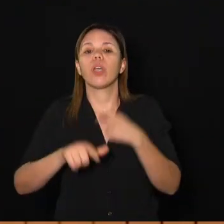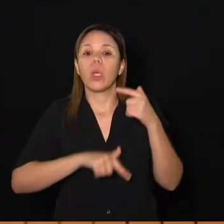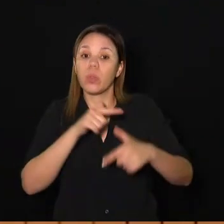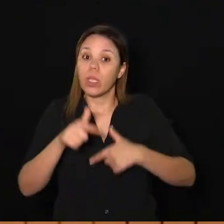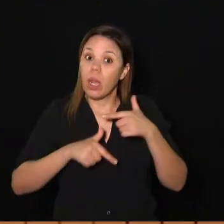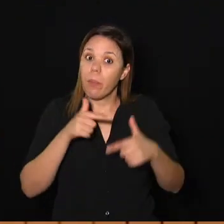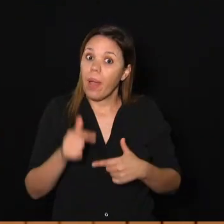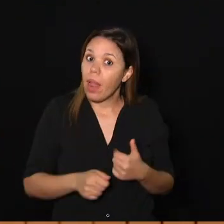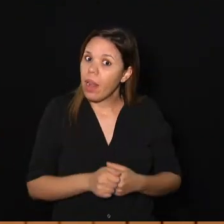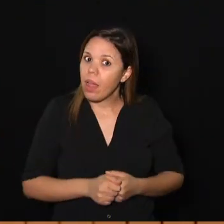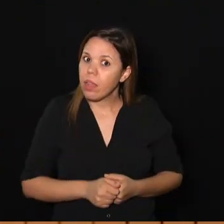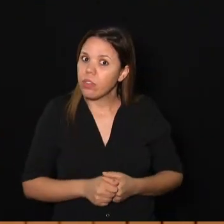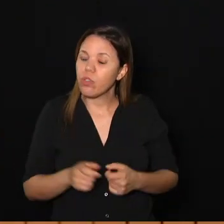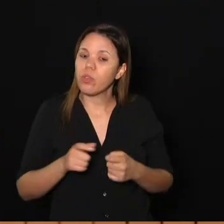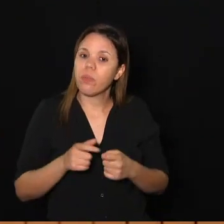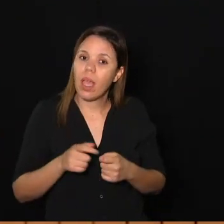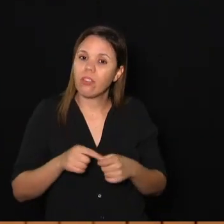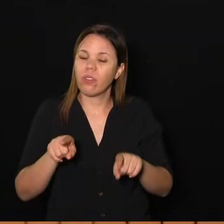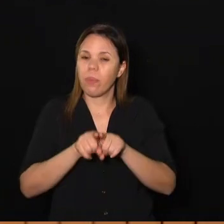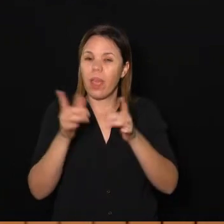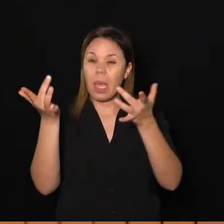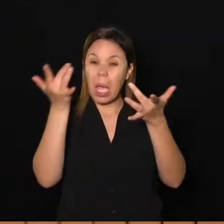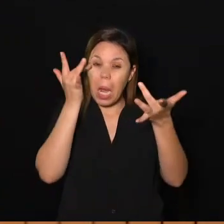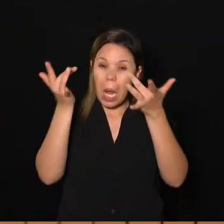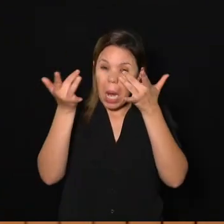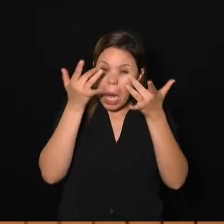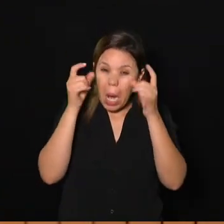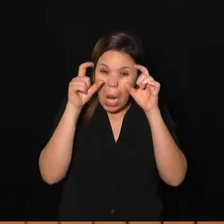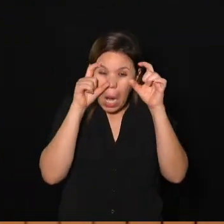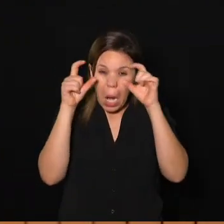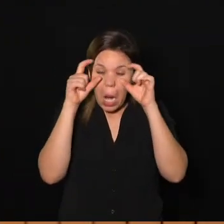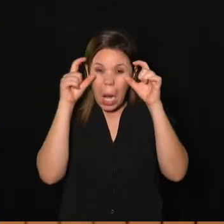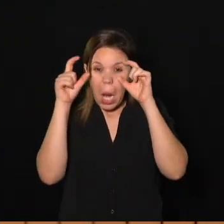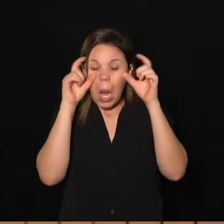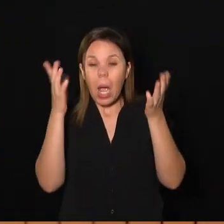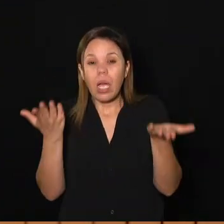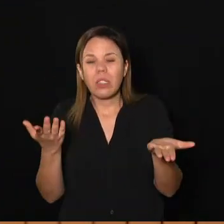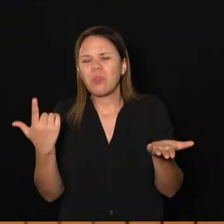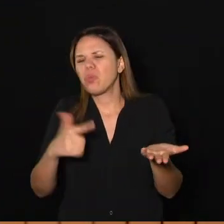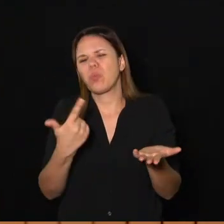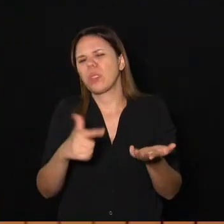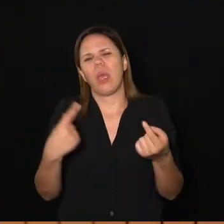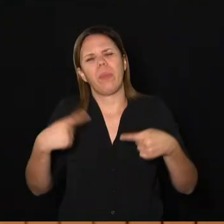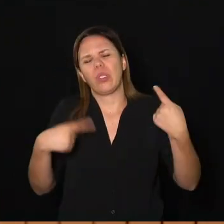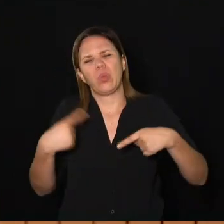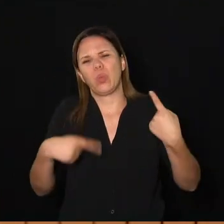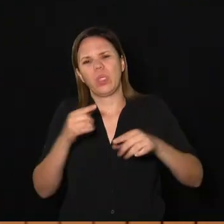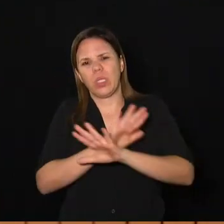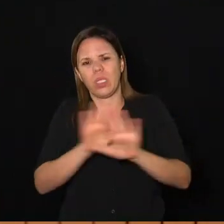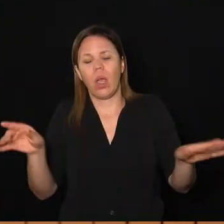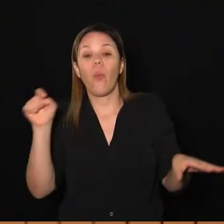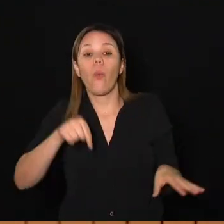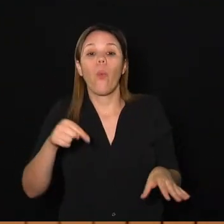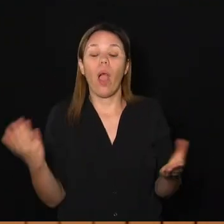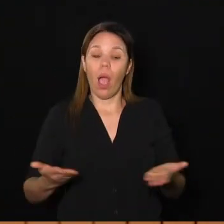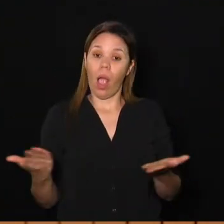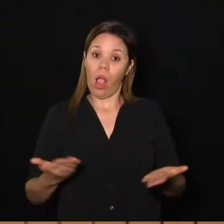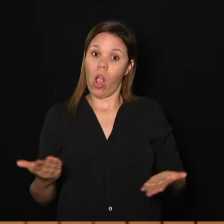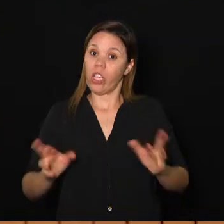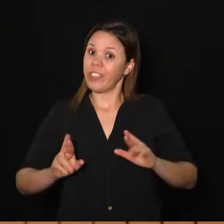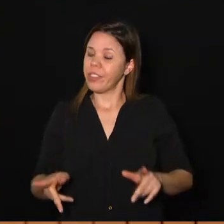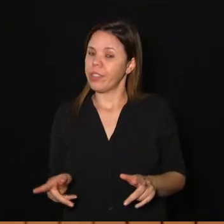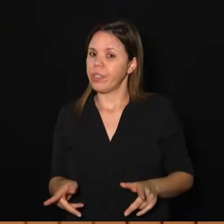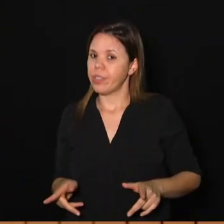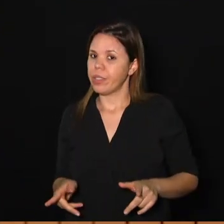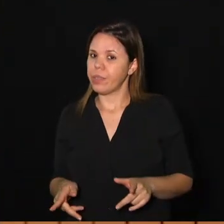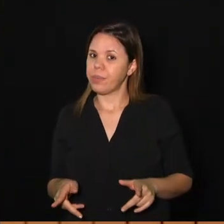médicos a prescrição de óculos e lentes de contato sobre isso já não há mais discussão o que se está discutindo aqui é pura e simplesmente